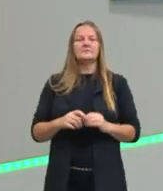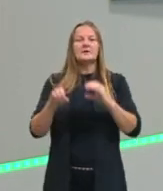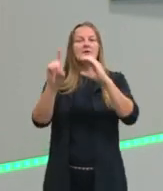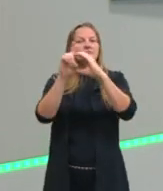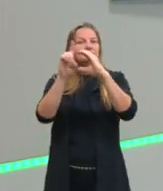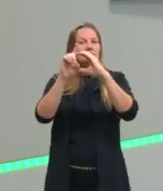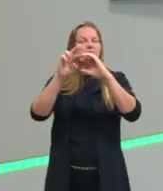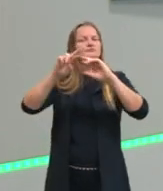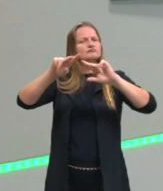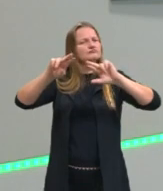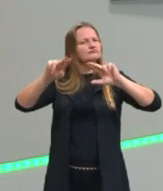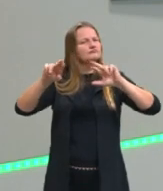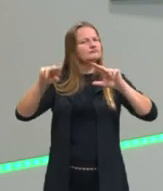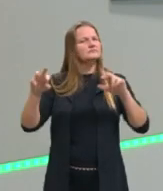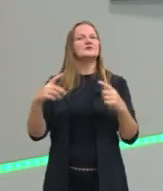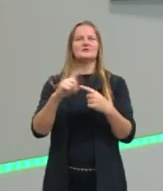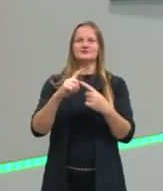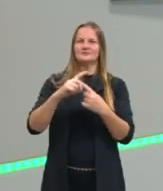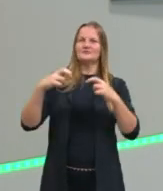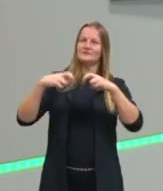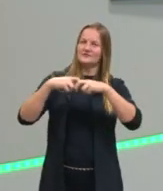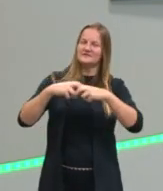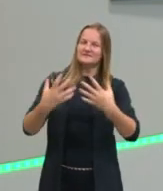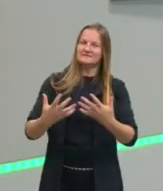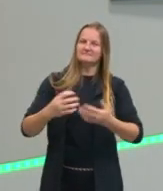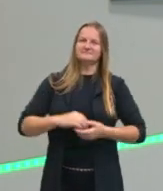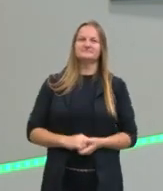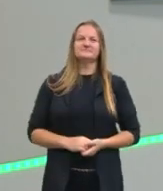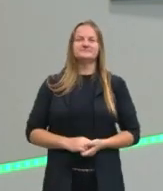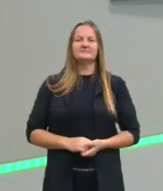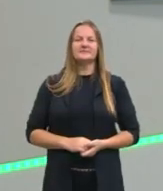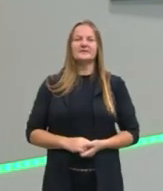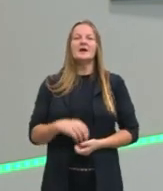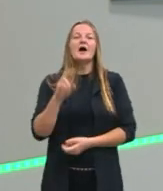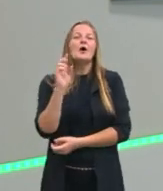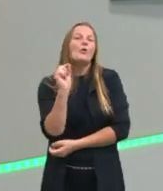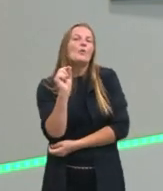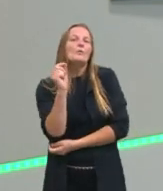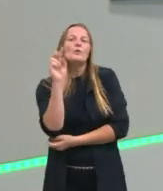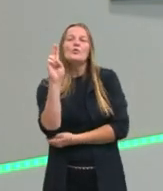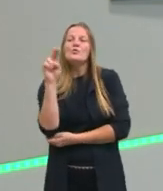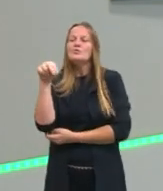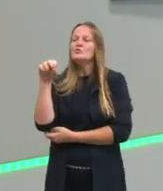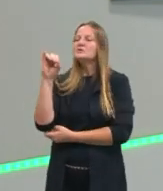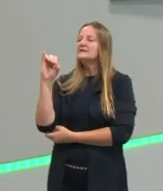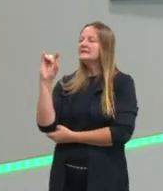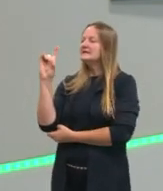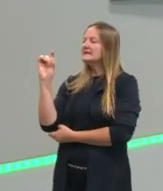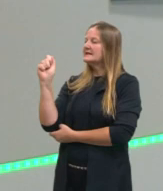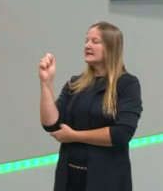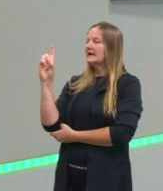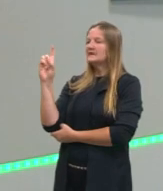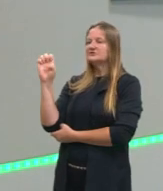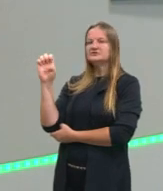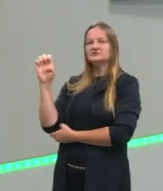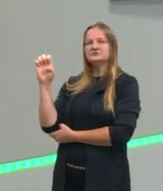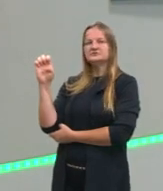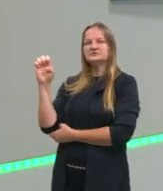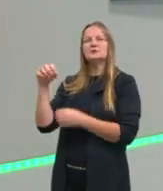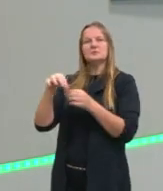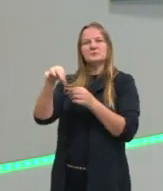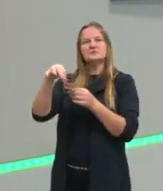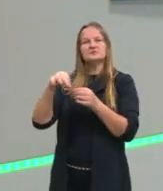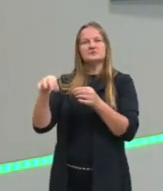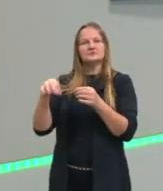isso são grandezas físicas e unidades de medida é como a gente escolhe vai escolher